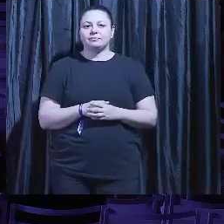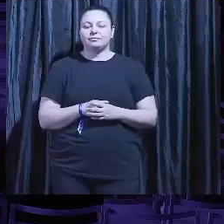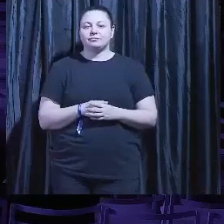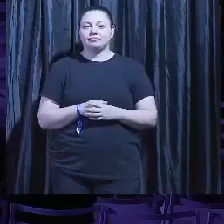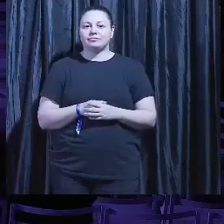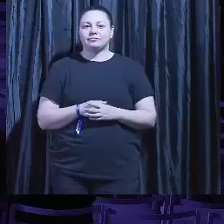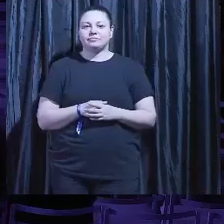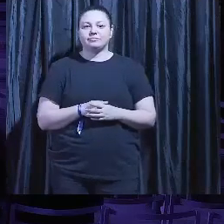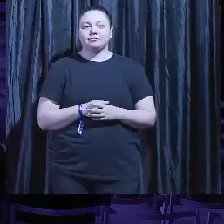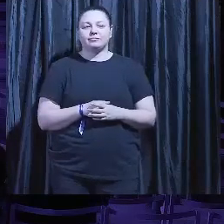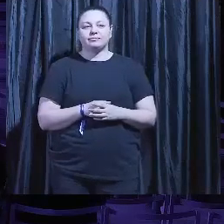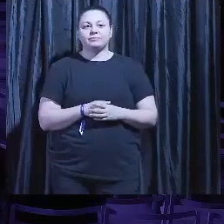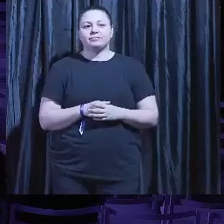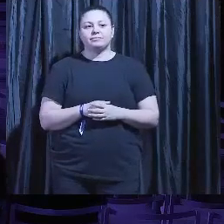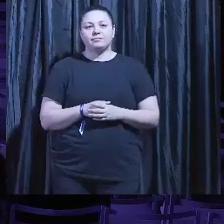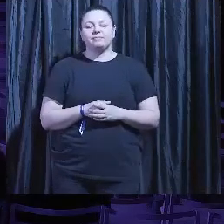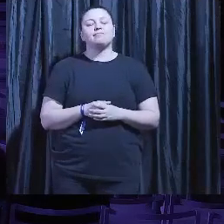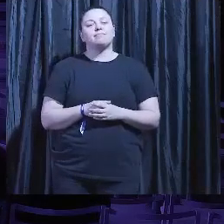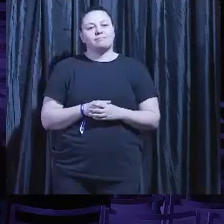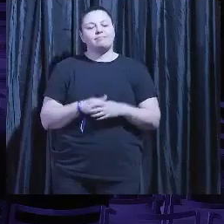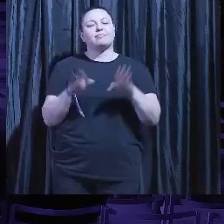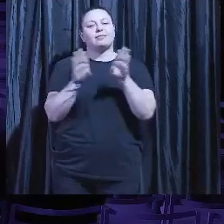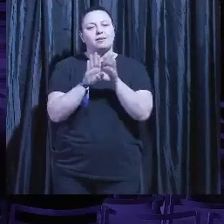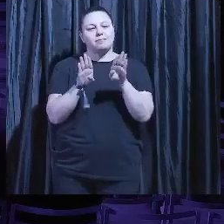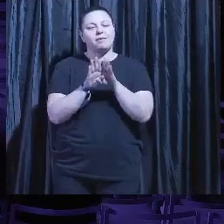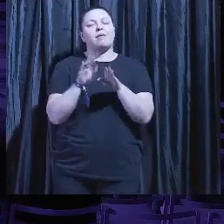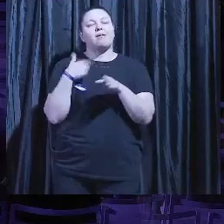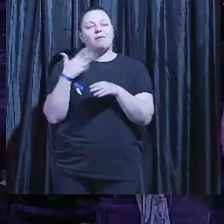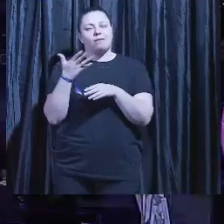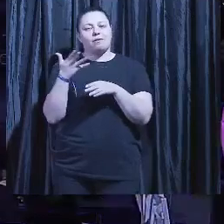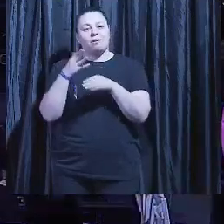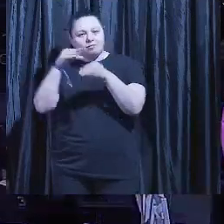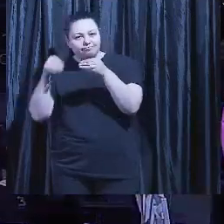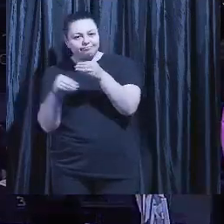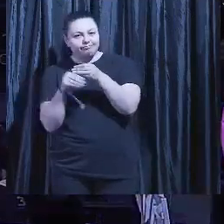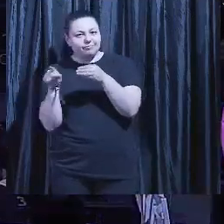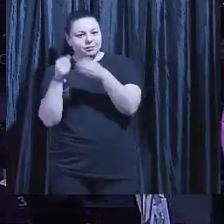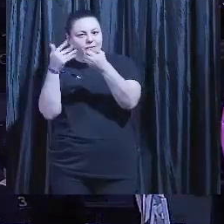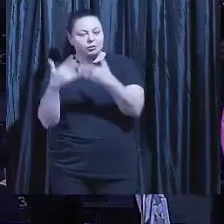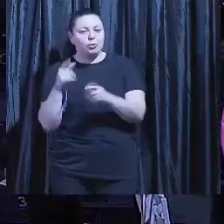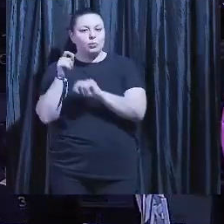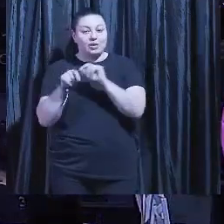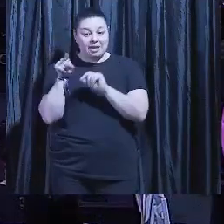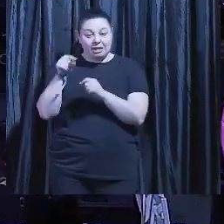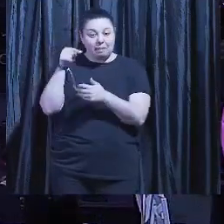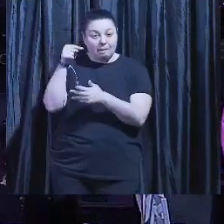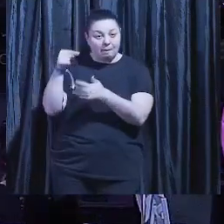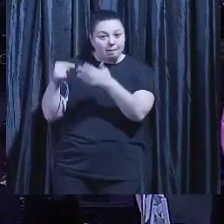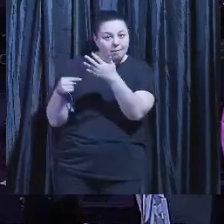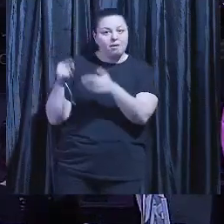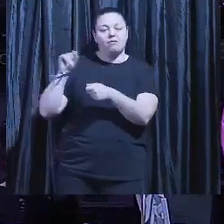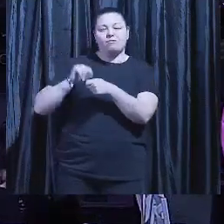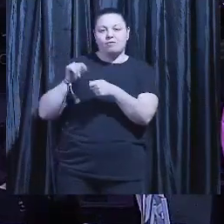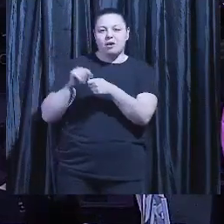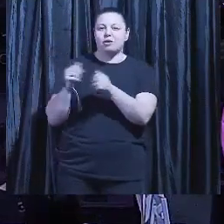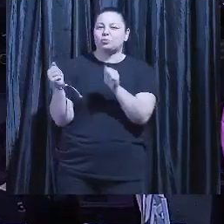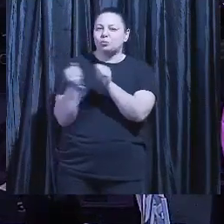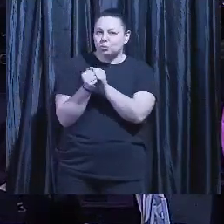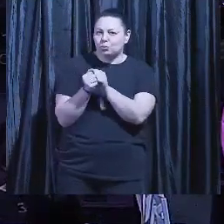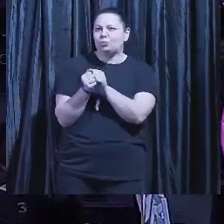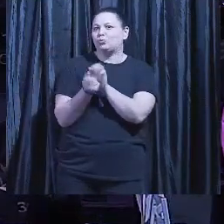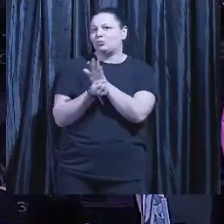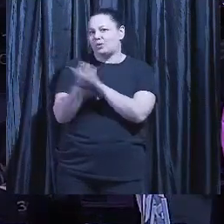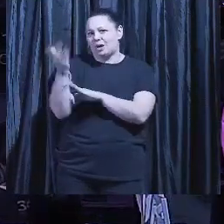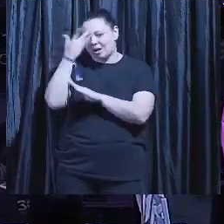E eu preciso fazer um parêntese aqui na fala do Bola para dizer que, além de tudo isso que ele falou, que desenvolve, junto com muita